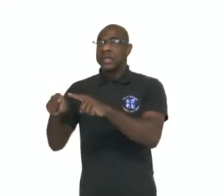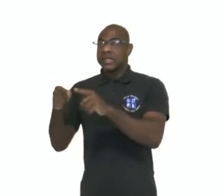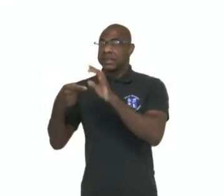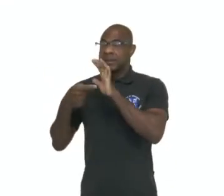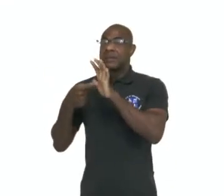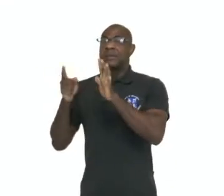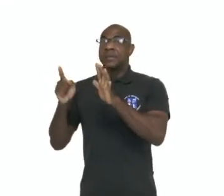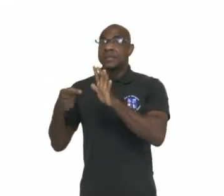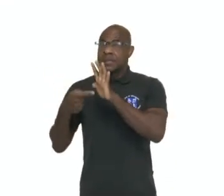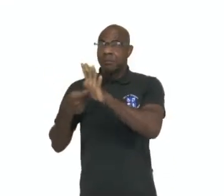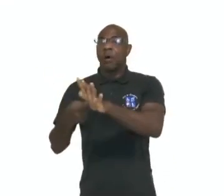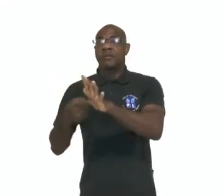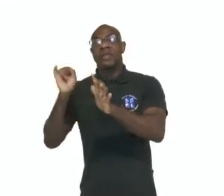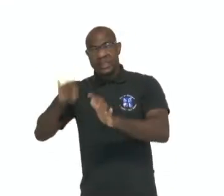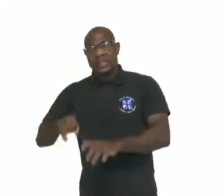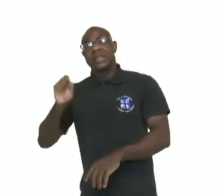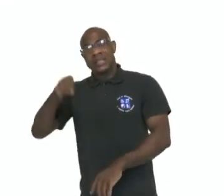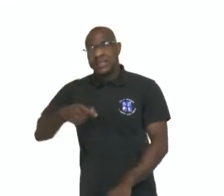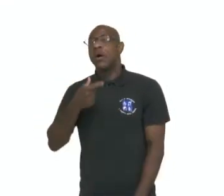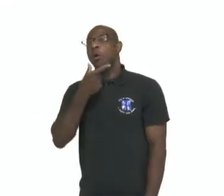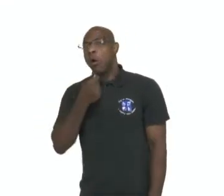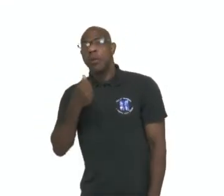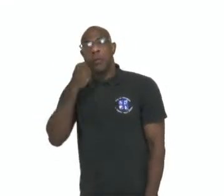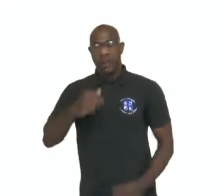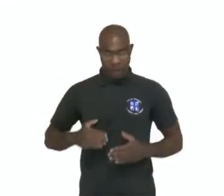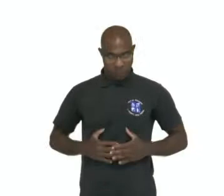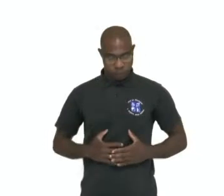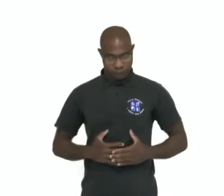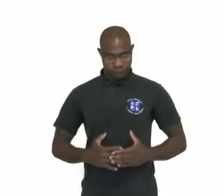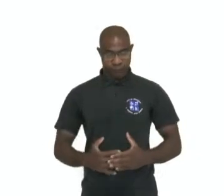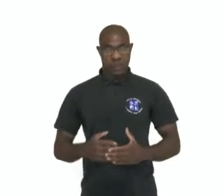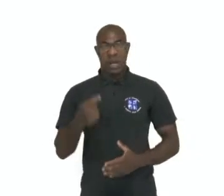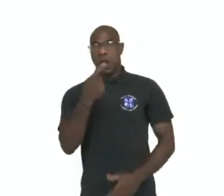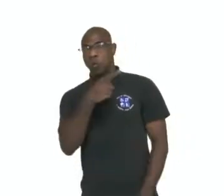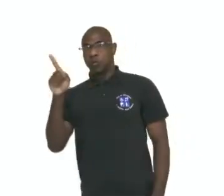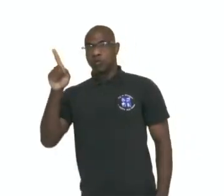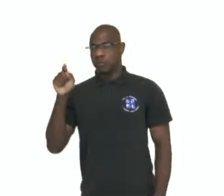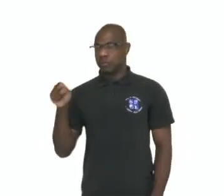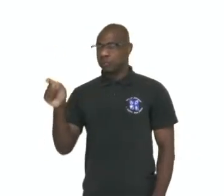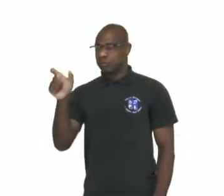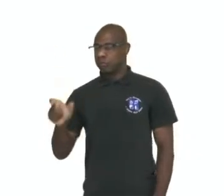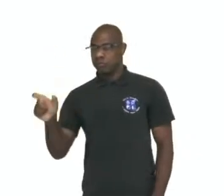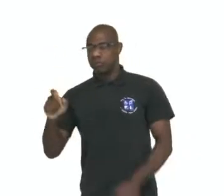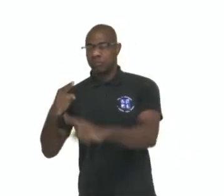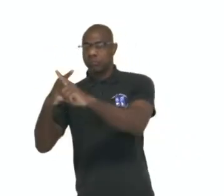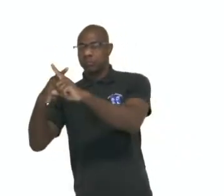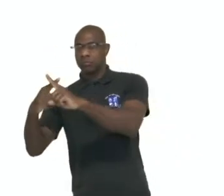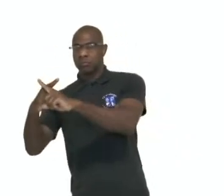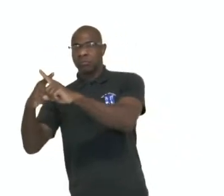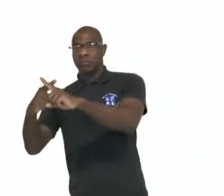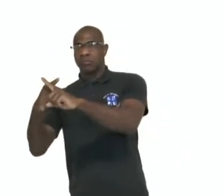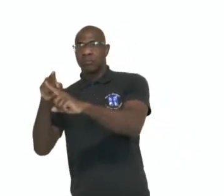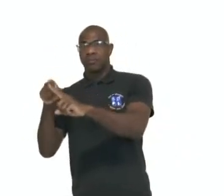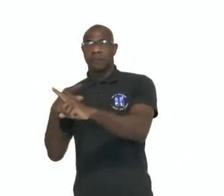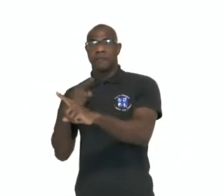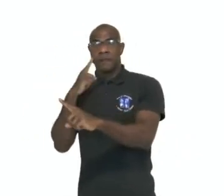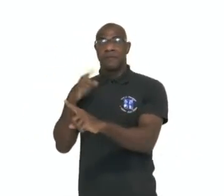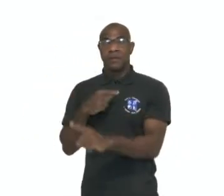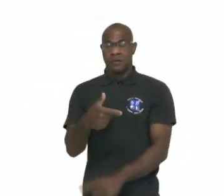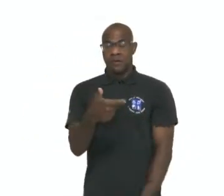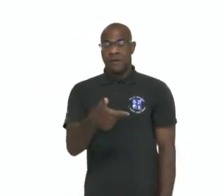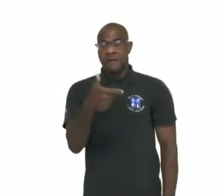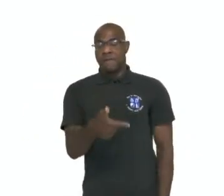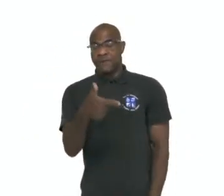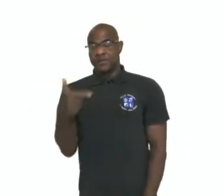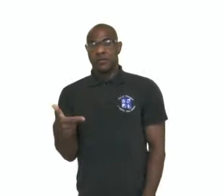menino ou uma menina. Então, neste caso, deste cariótipo, nós podemos observar